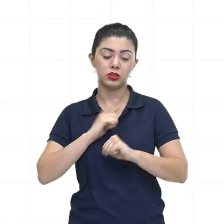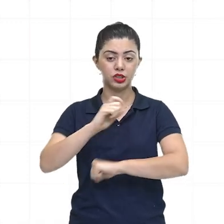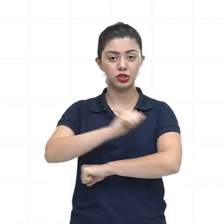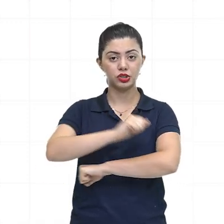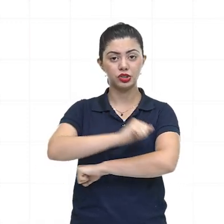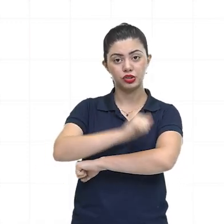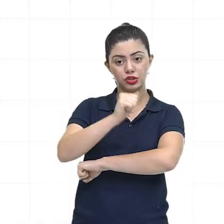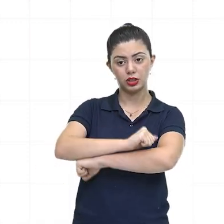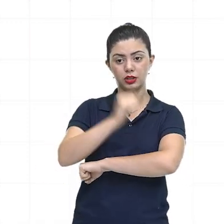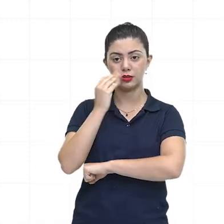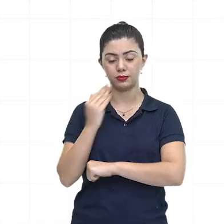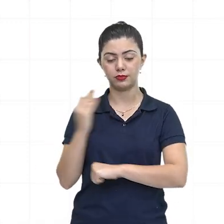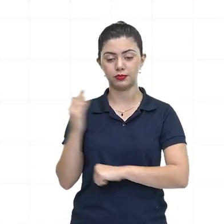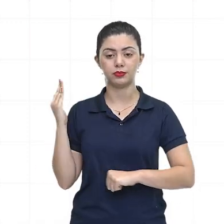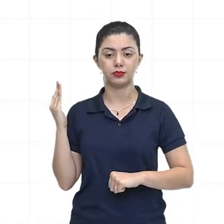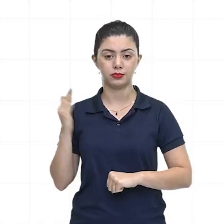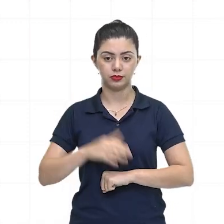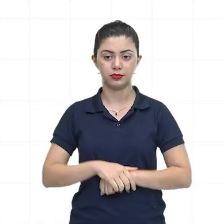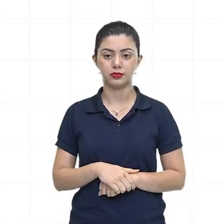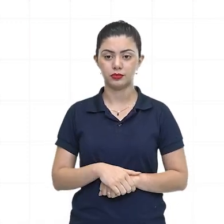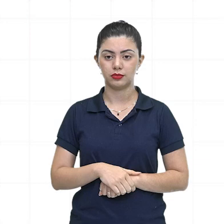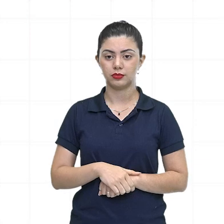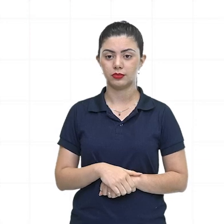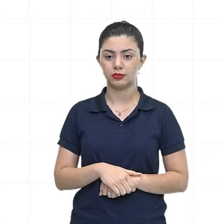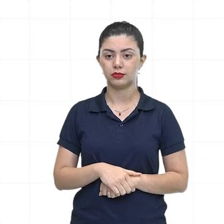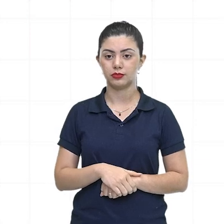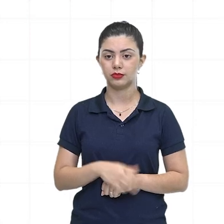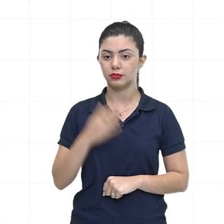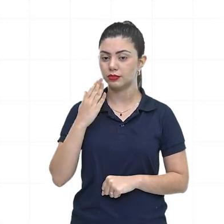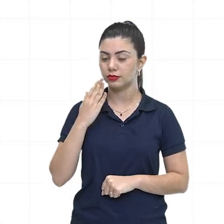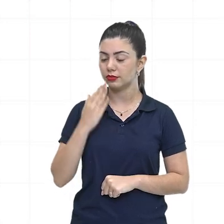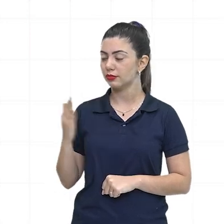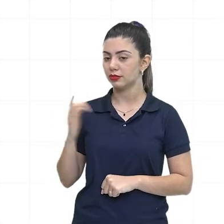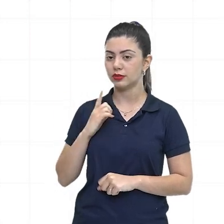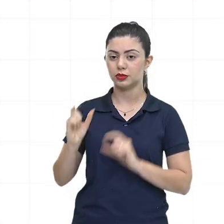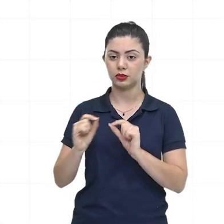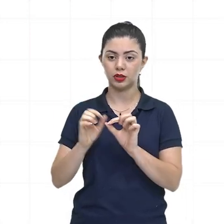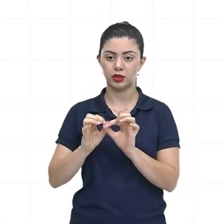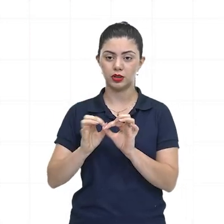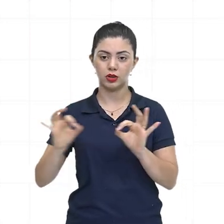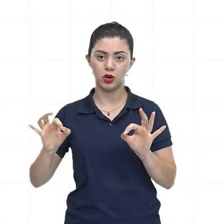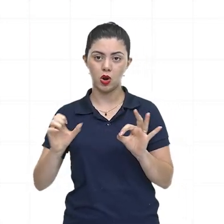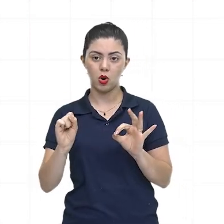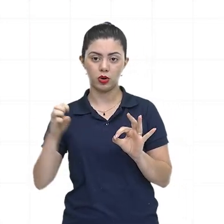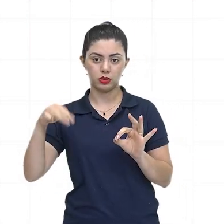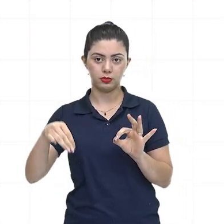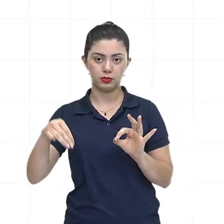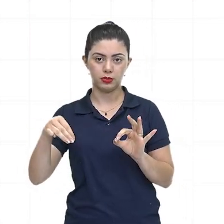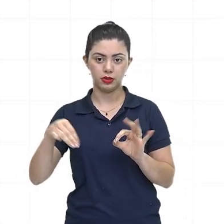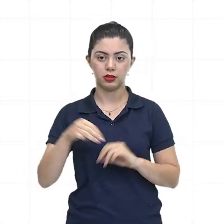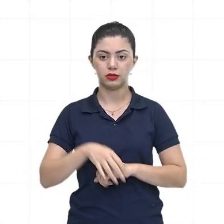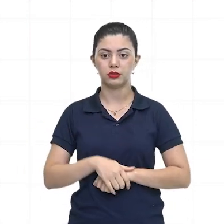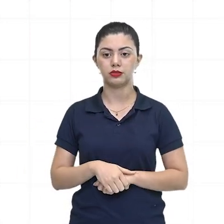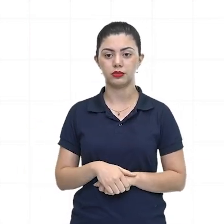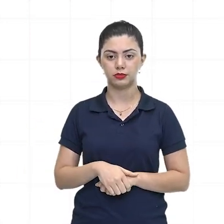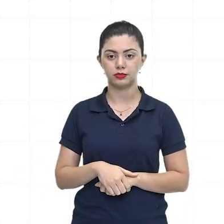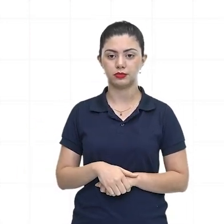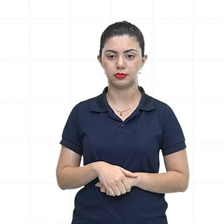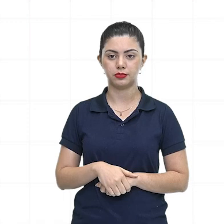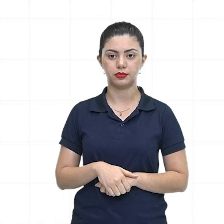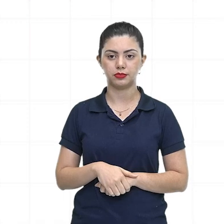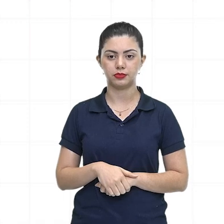janela. Aí temos essa estrutura saindo daqui, 8 metros. Aí temos